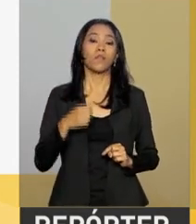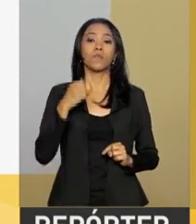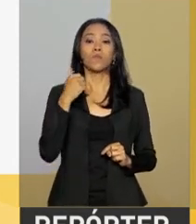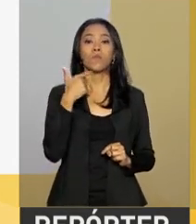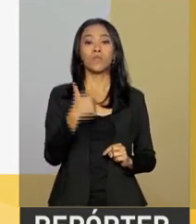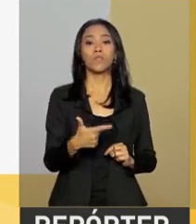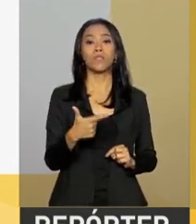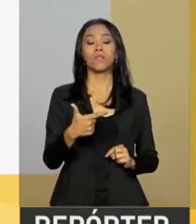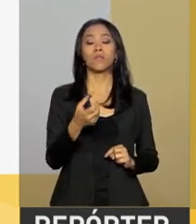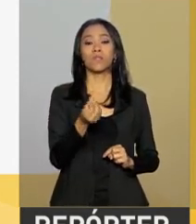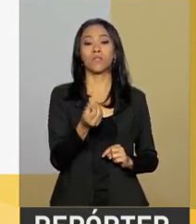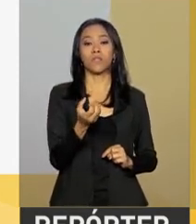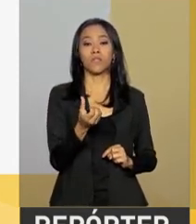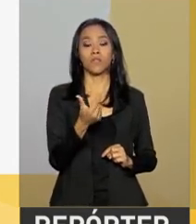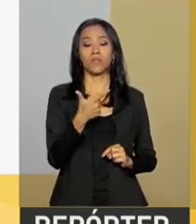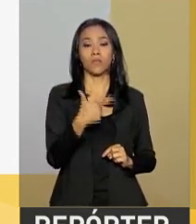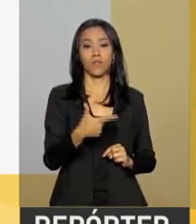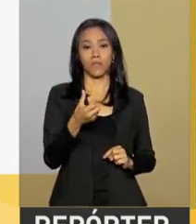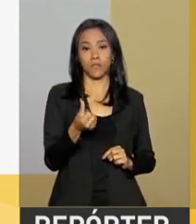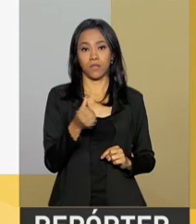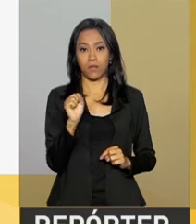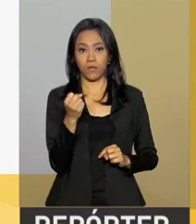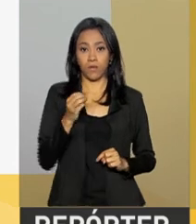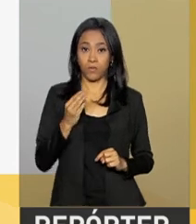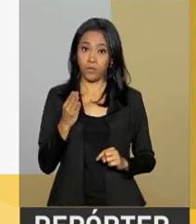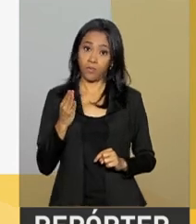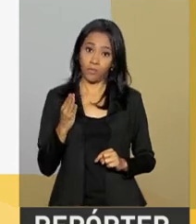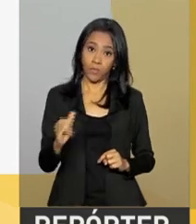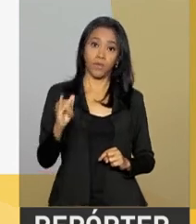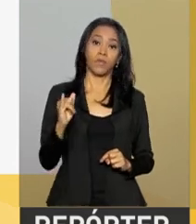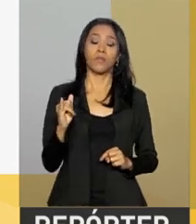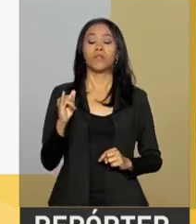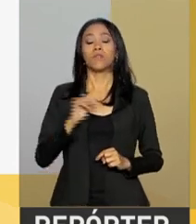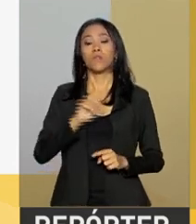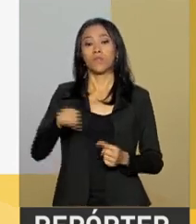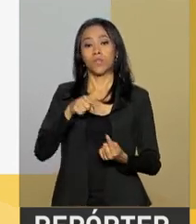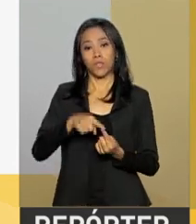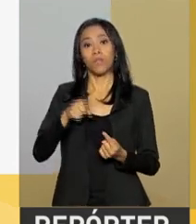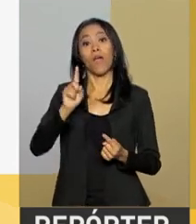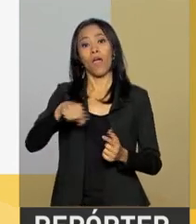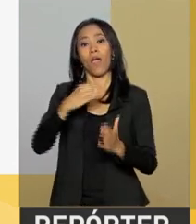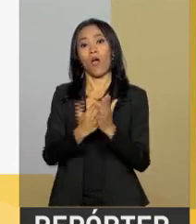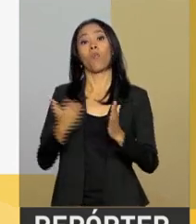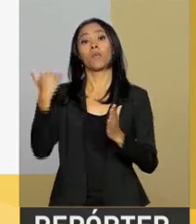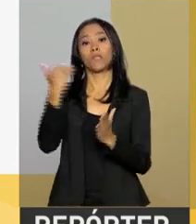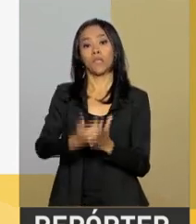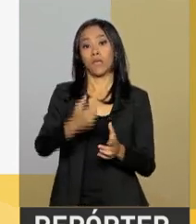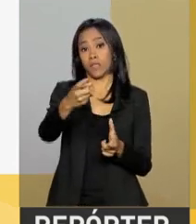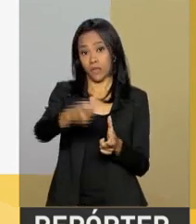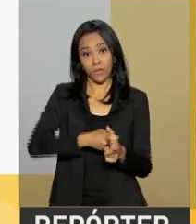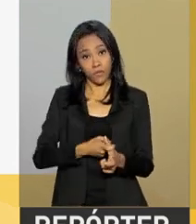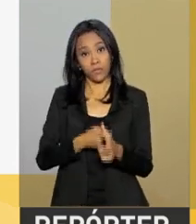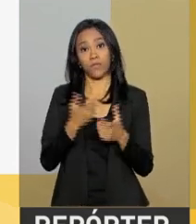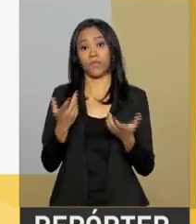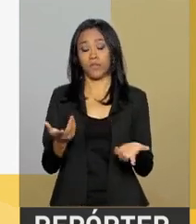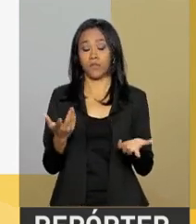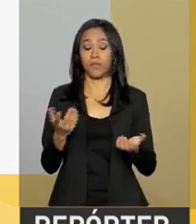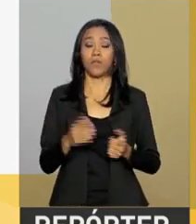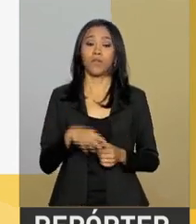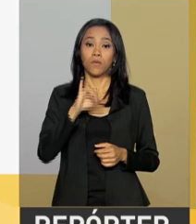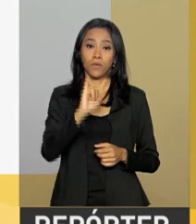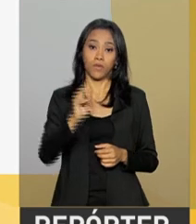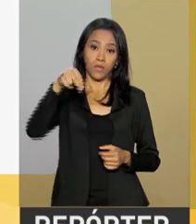bilhões neste ano e passou a tendência é aumentar este teste essa dívida previdenciária é